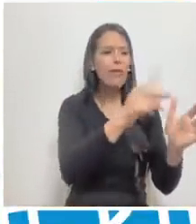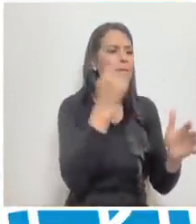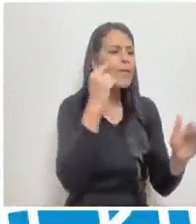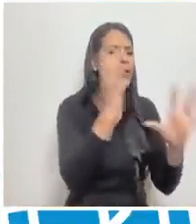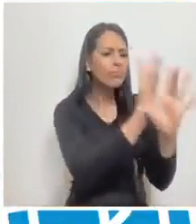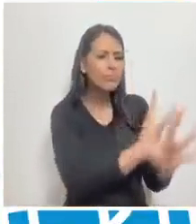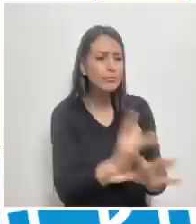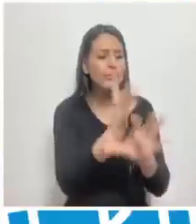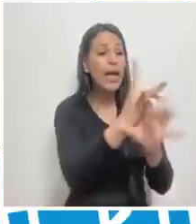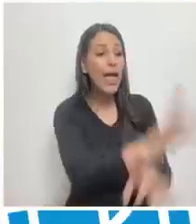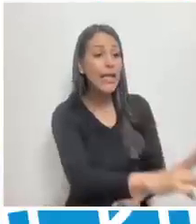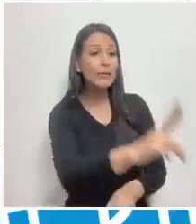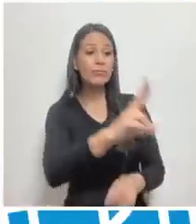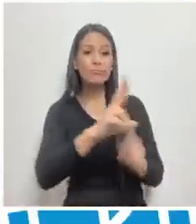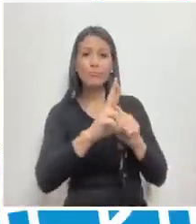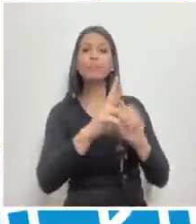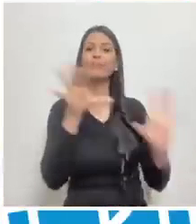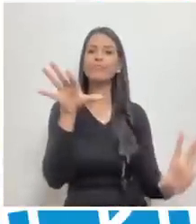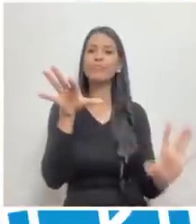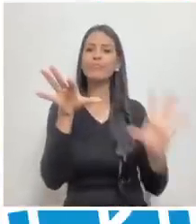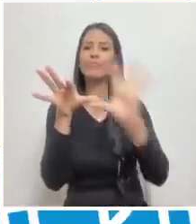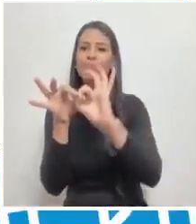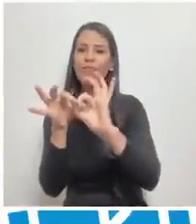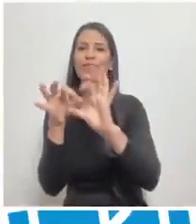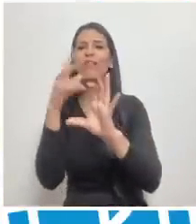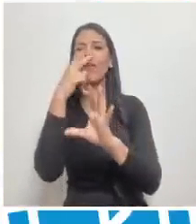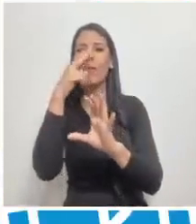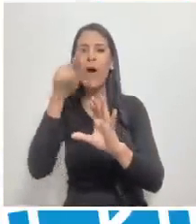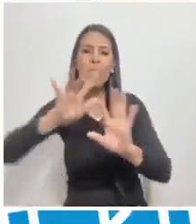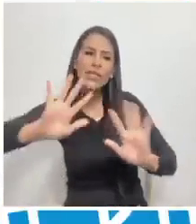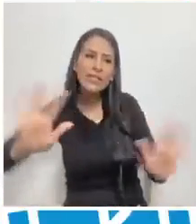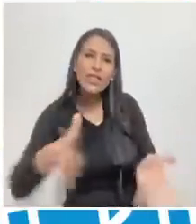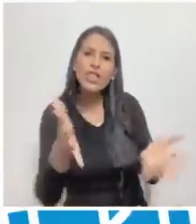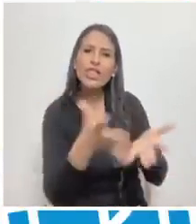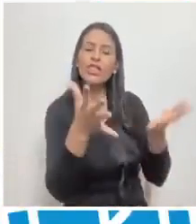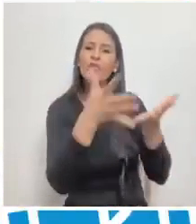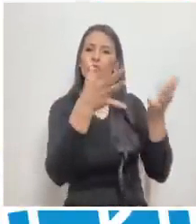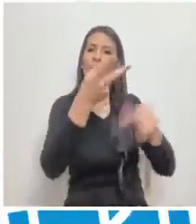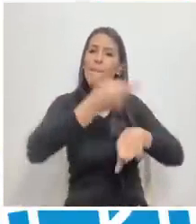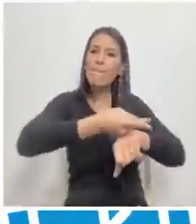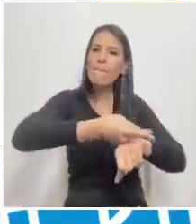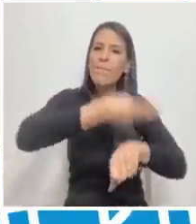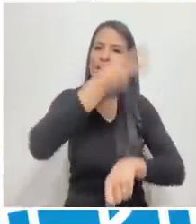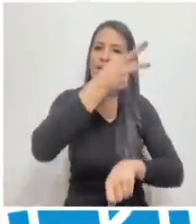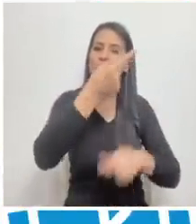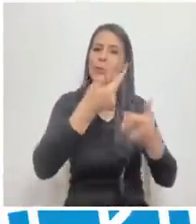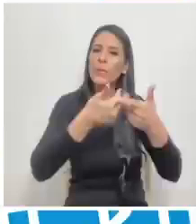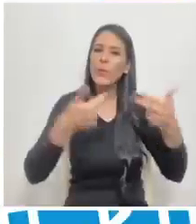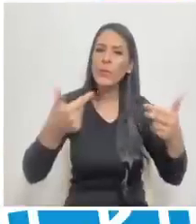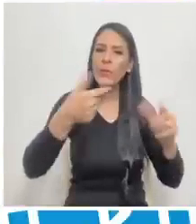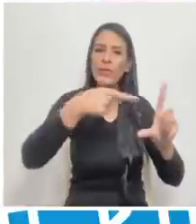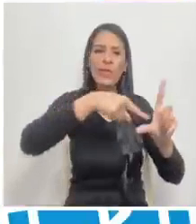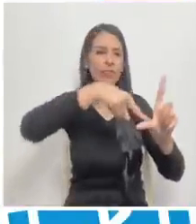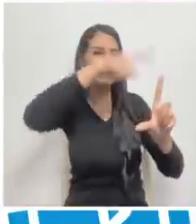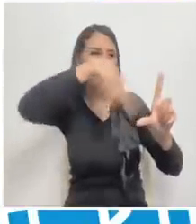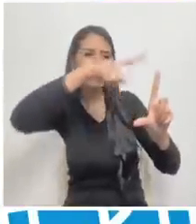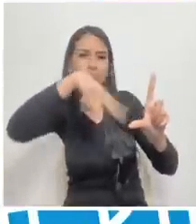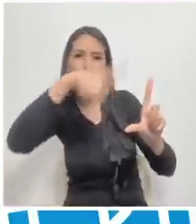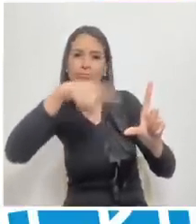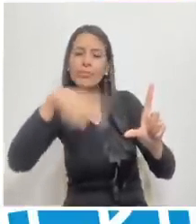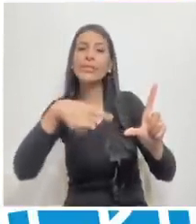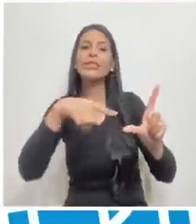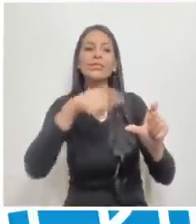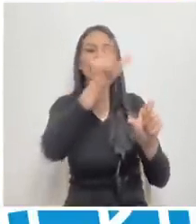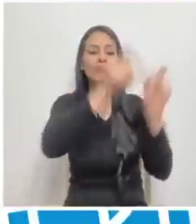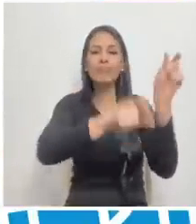de premiação por bons desempenhos, por bons indicadores, a professores, gestores,